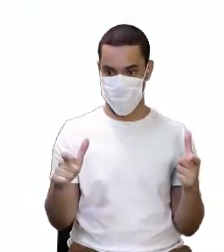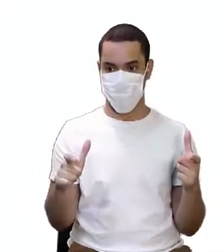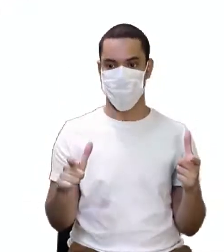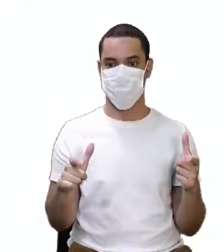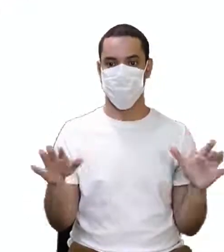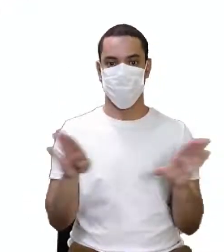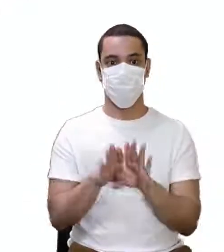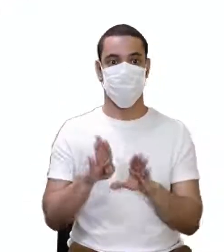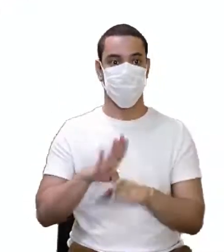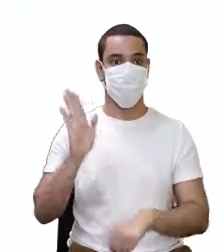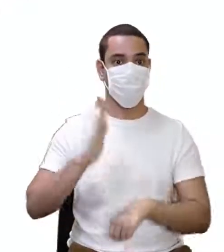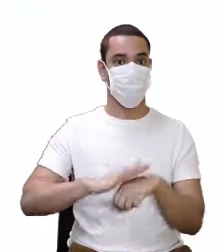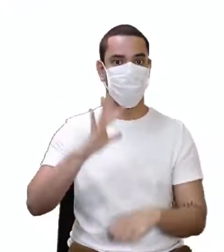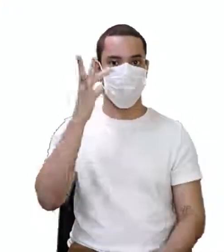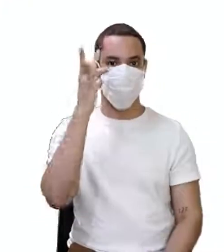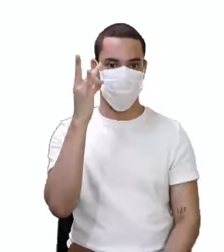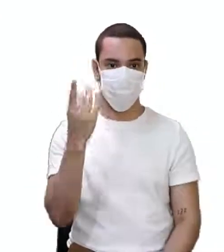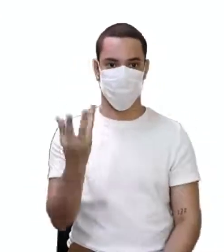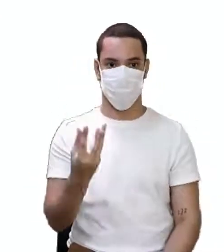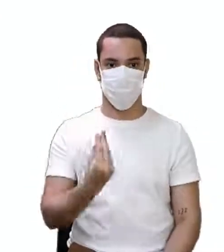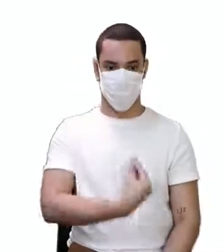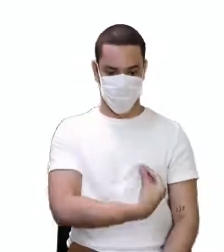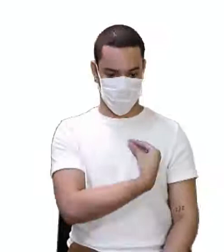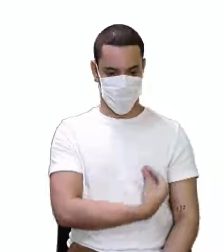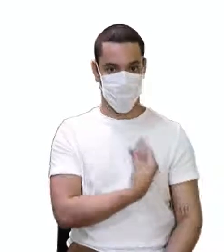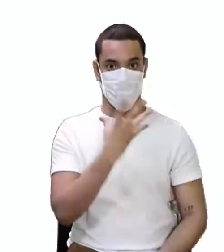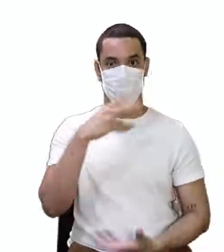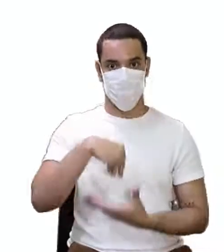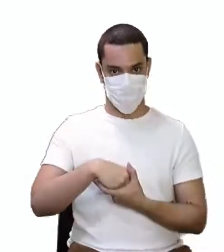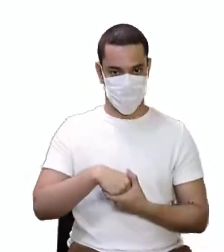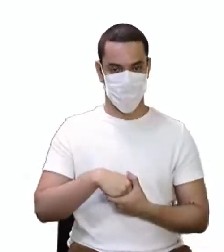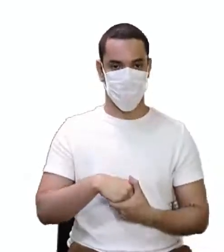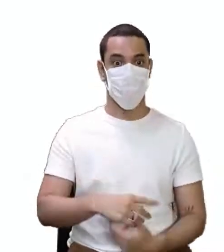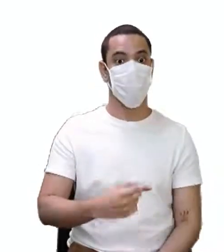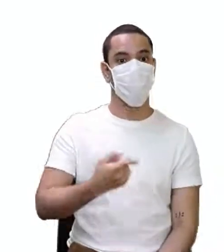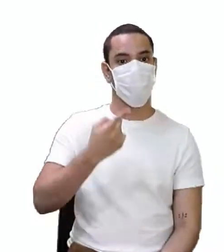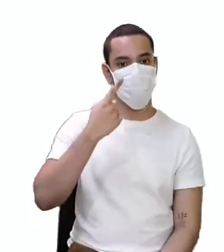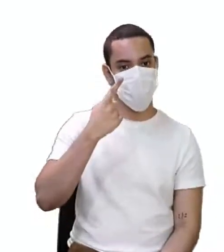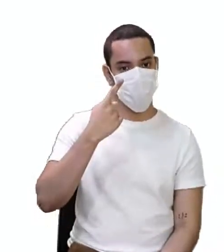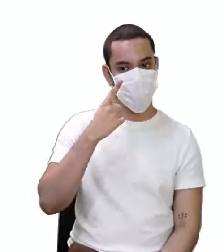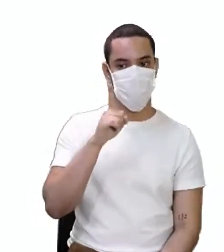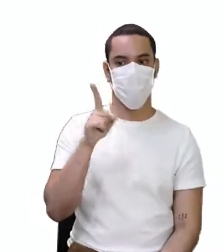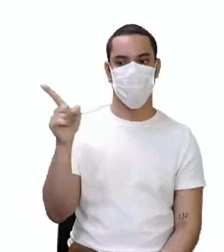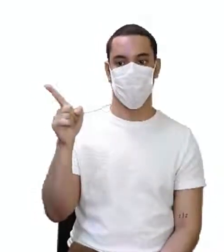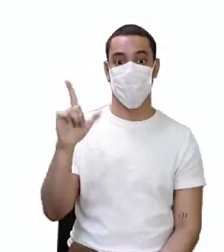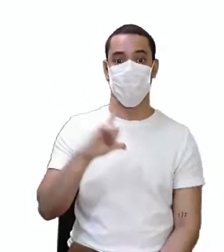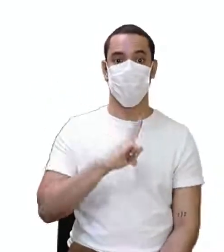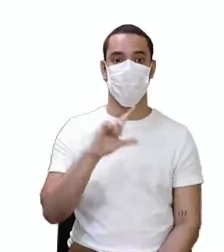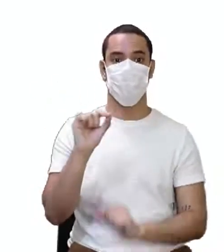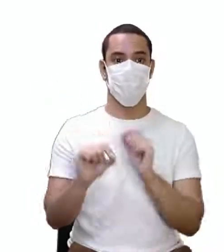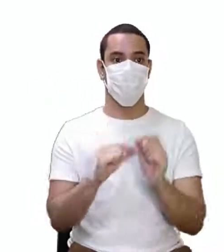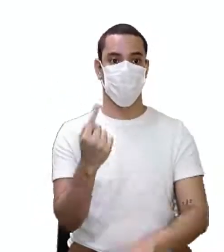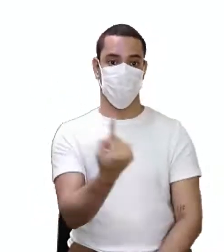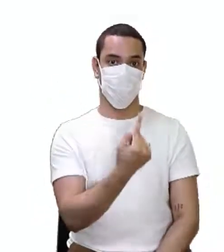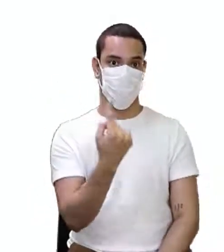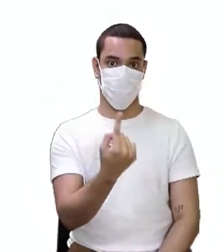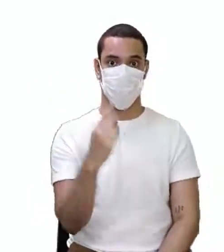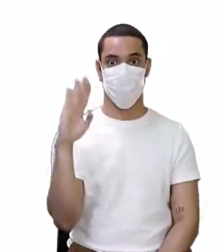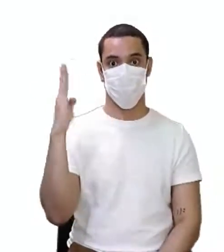algo mais intrínseco ao organismo, tá bom? Olha lá. E aí a gente vem para o isolamento